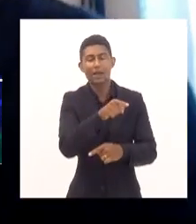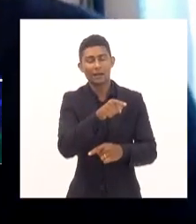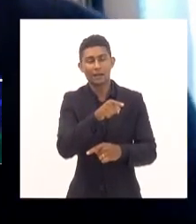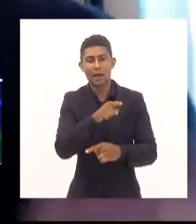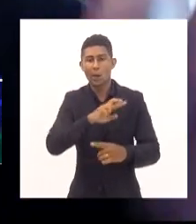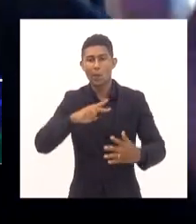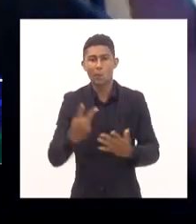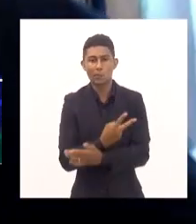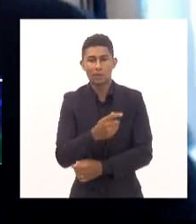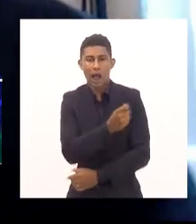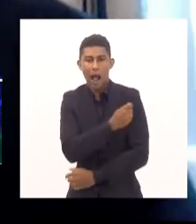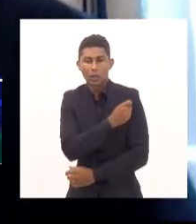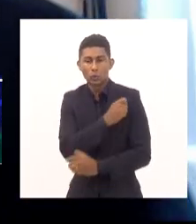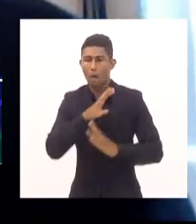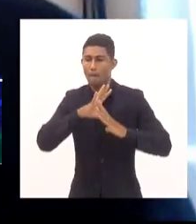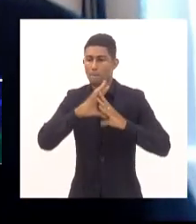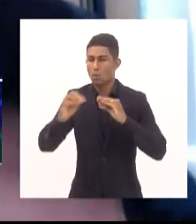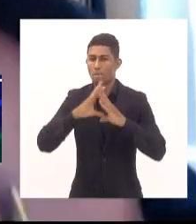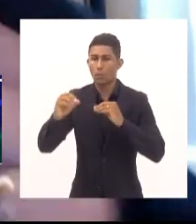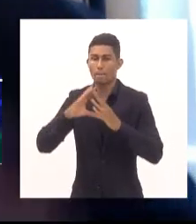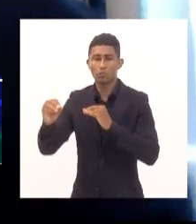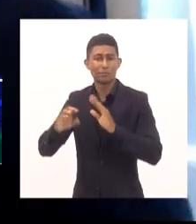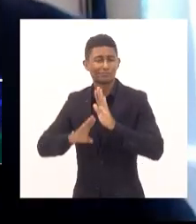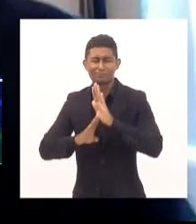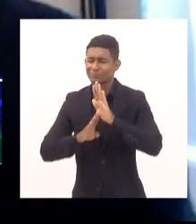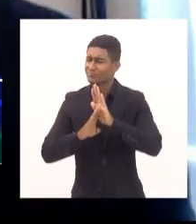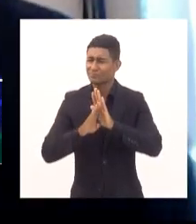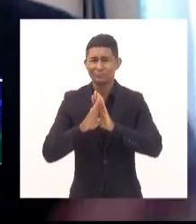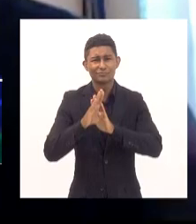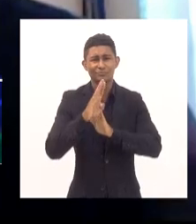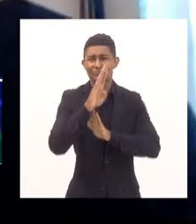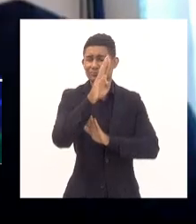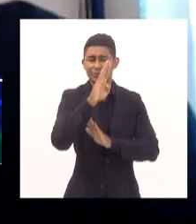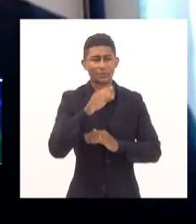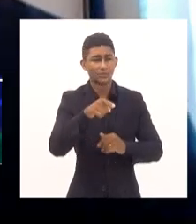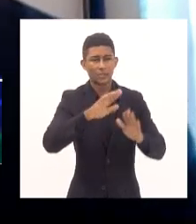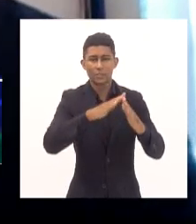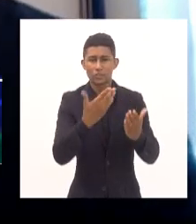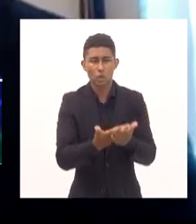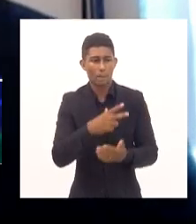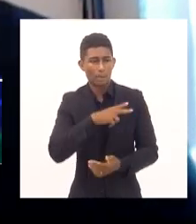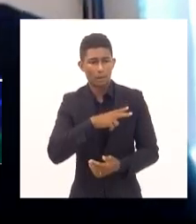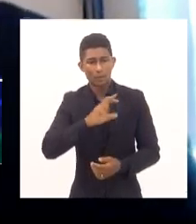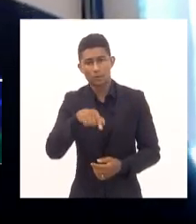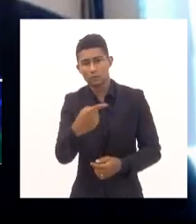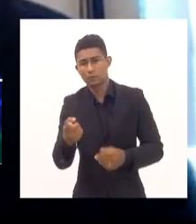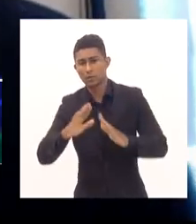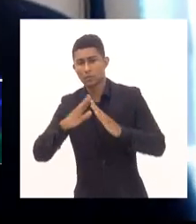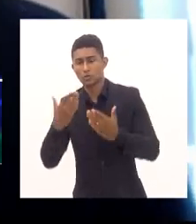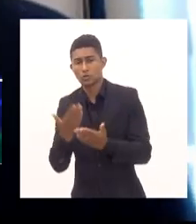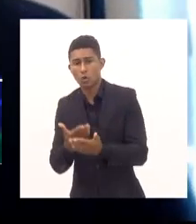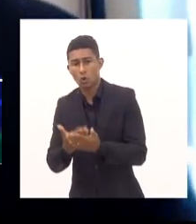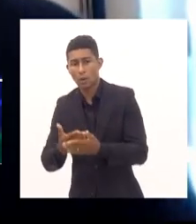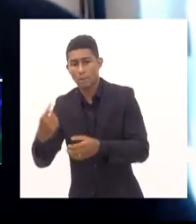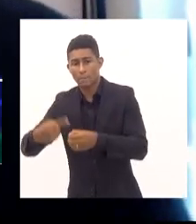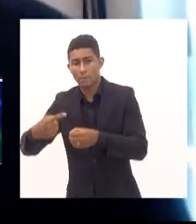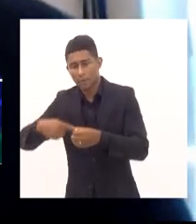entre todas as redes do Estado do Rio de Janeiro, para as redes particulares, as redes municipais.